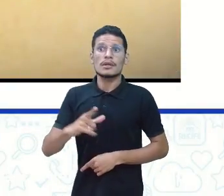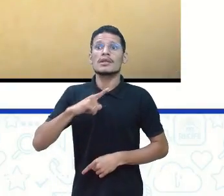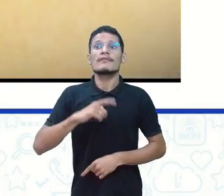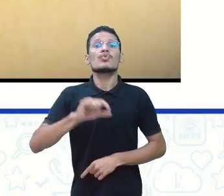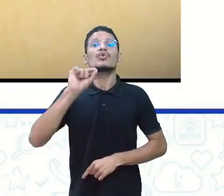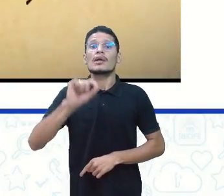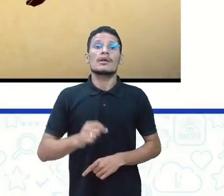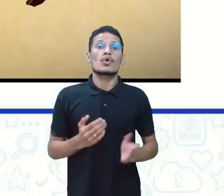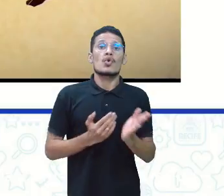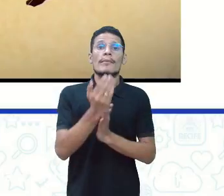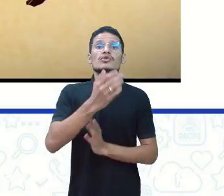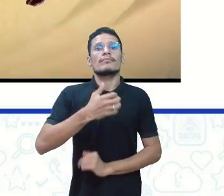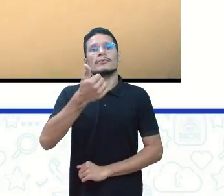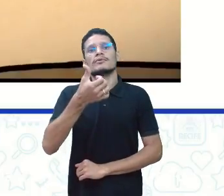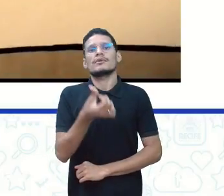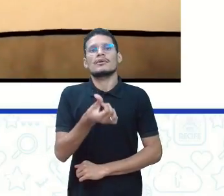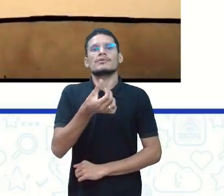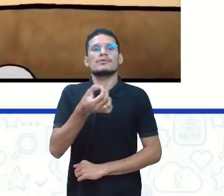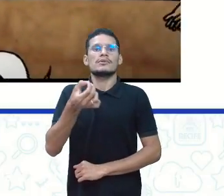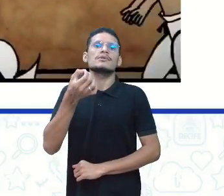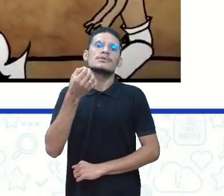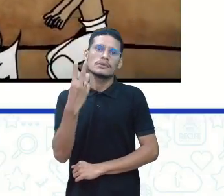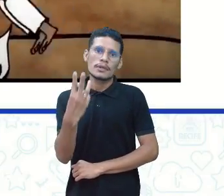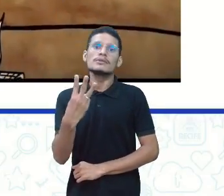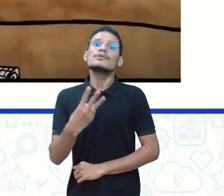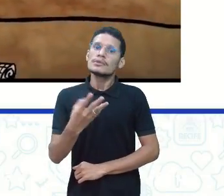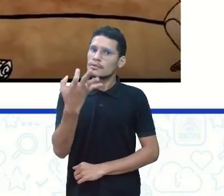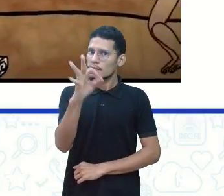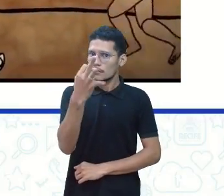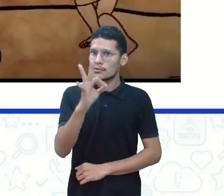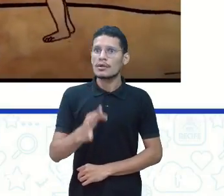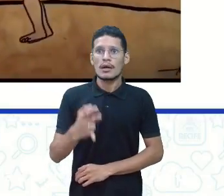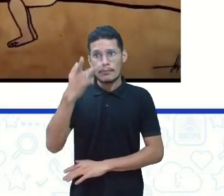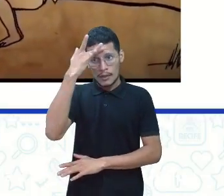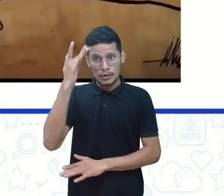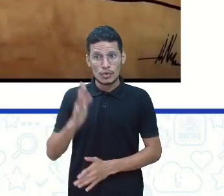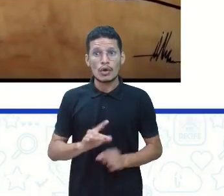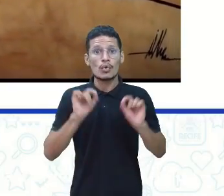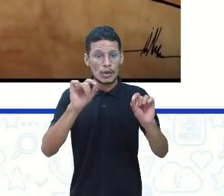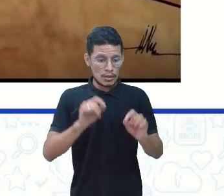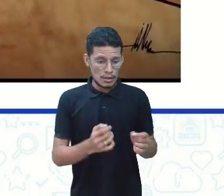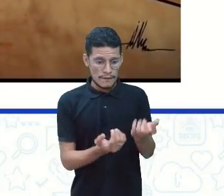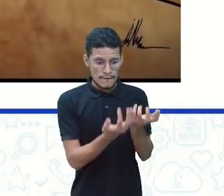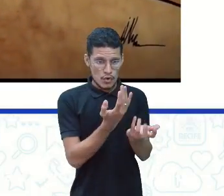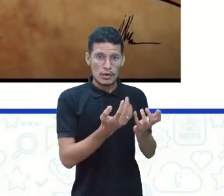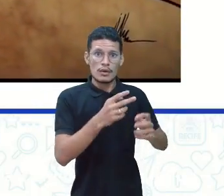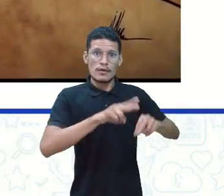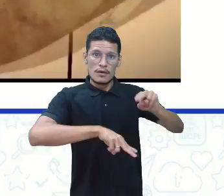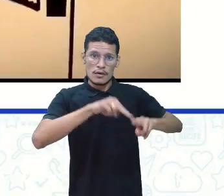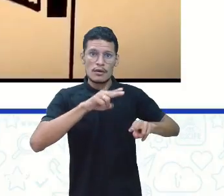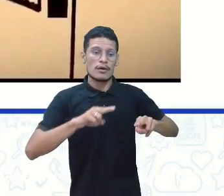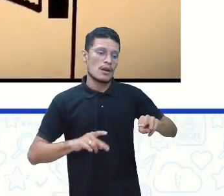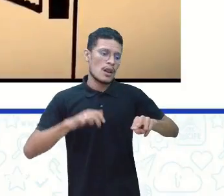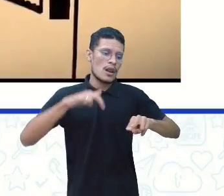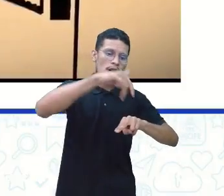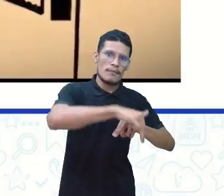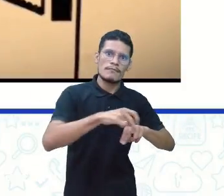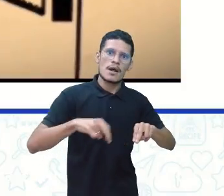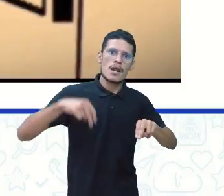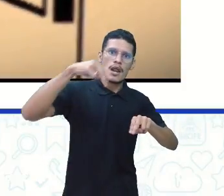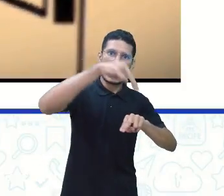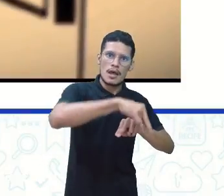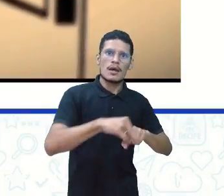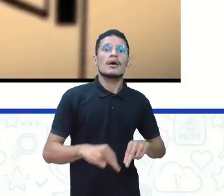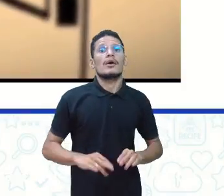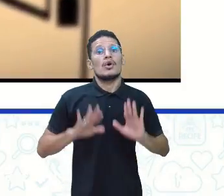de 1603. Isso mesmo, as pessoas pulam fogueira muito antes do que você imaginava. Está associada a